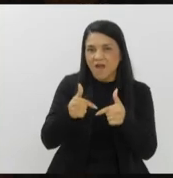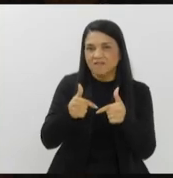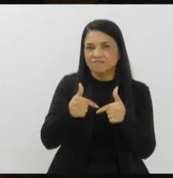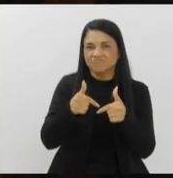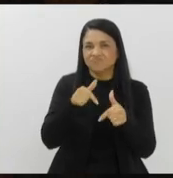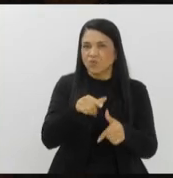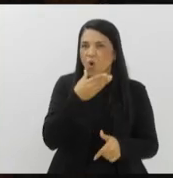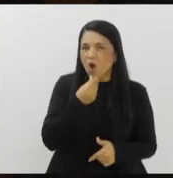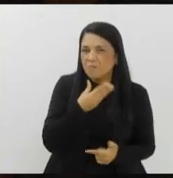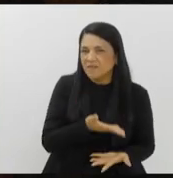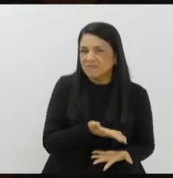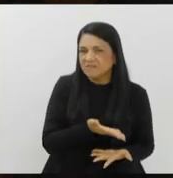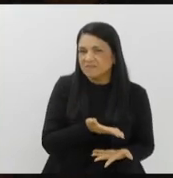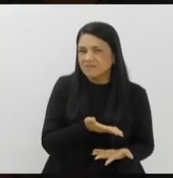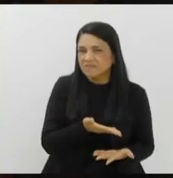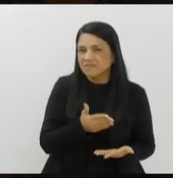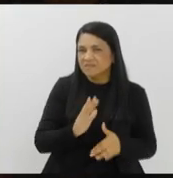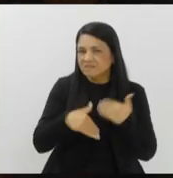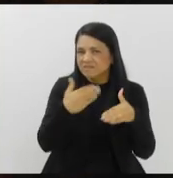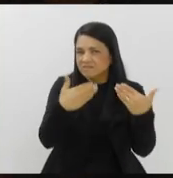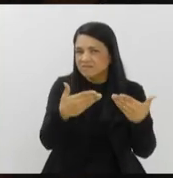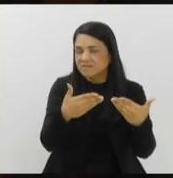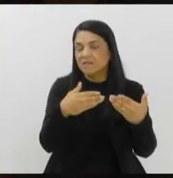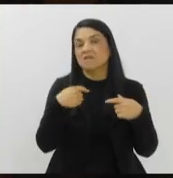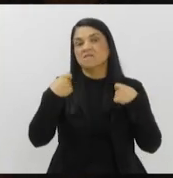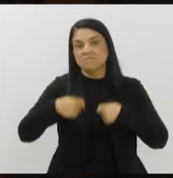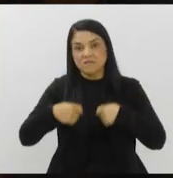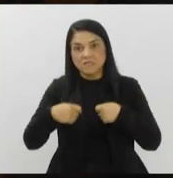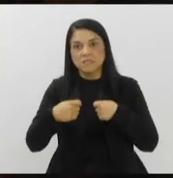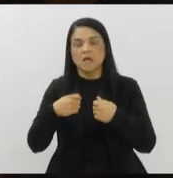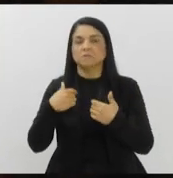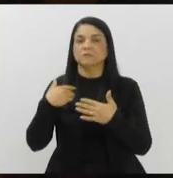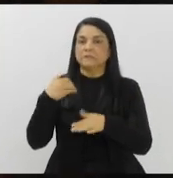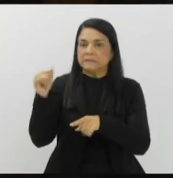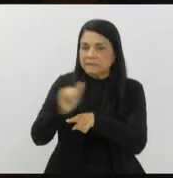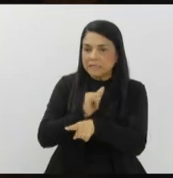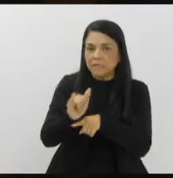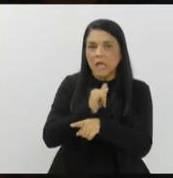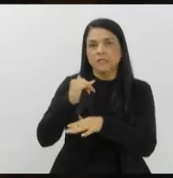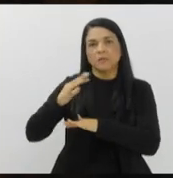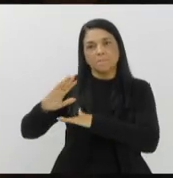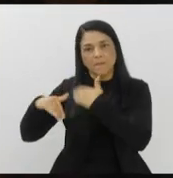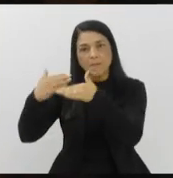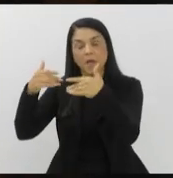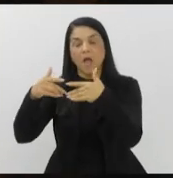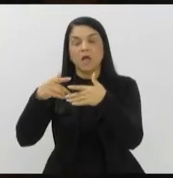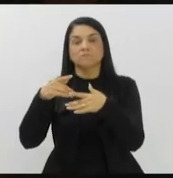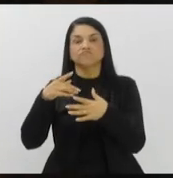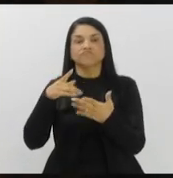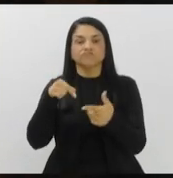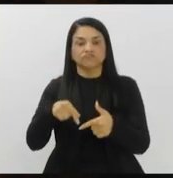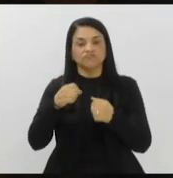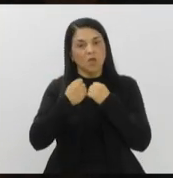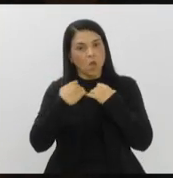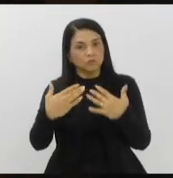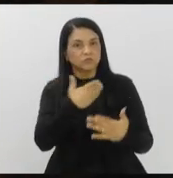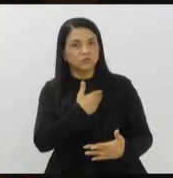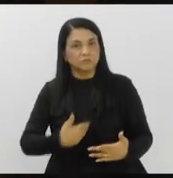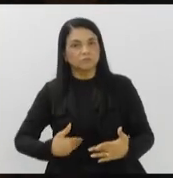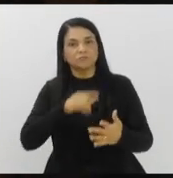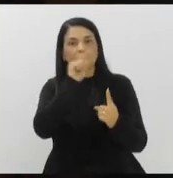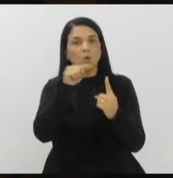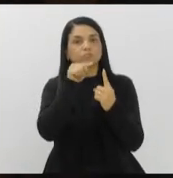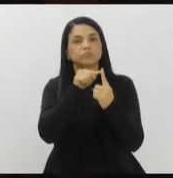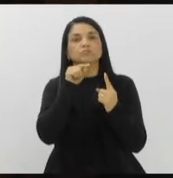homens. Mas a gente precisa avançar ainda mais. E o espírito dessa audiência pública, eu acho que é esse. É ouvir